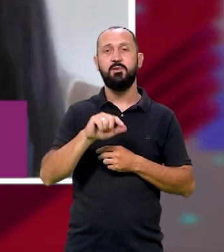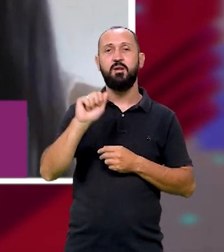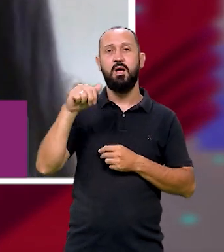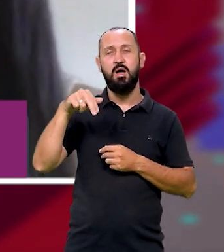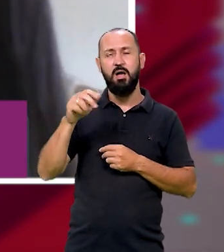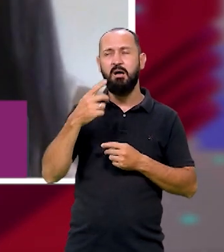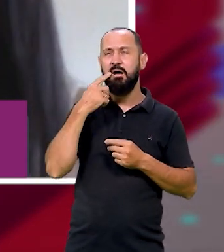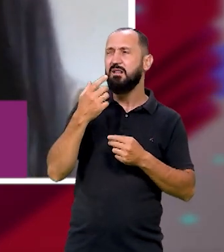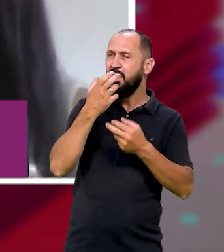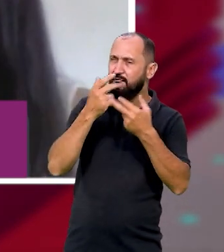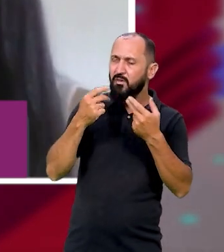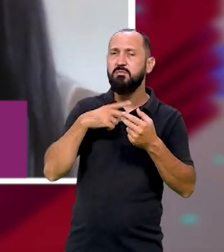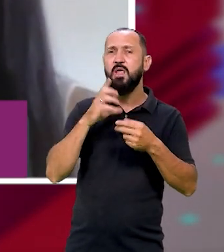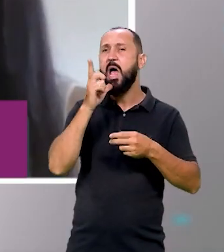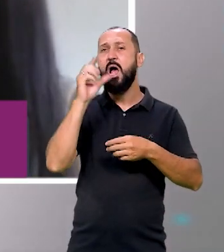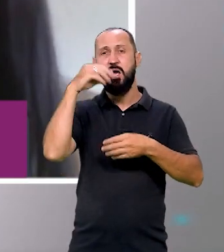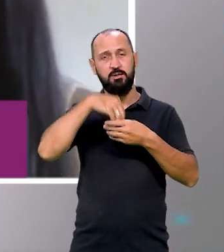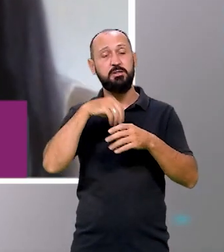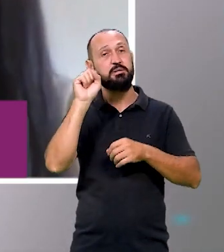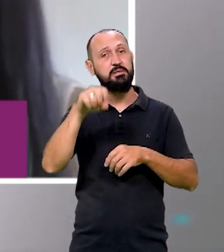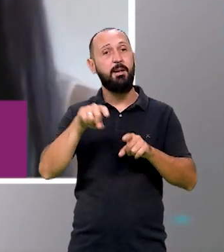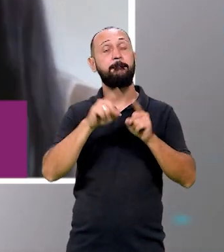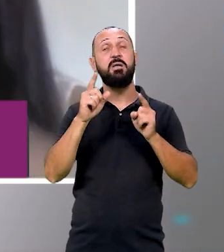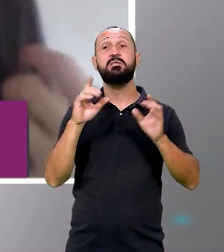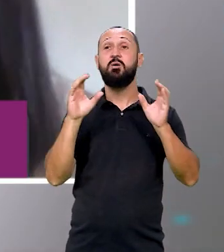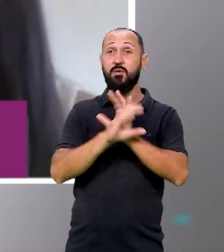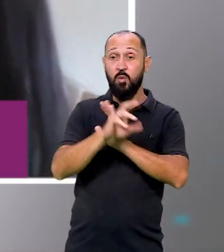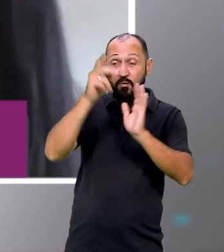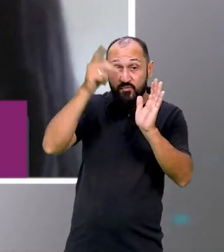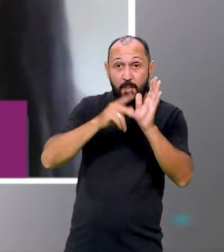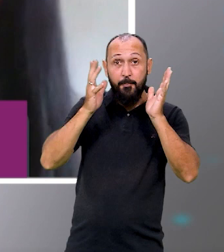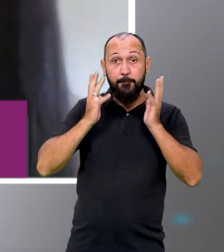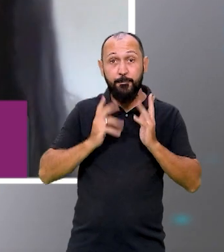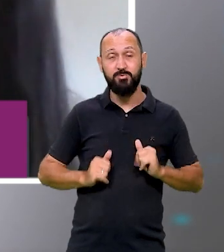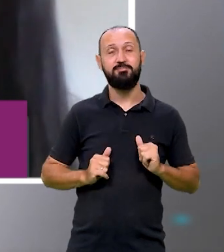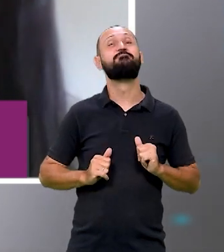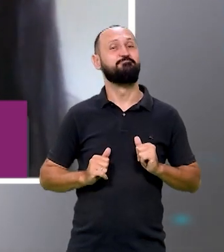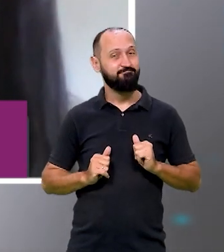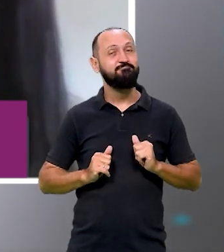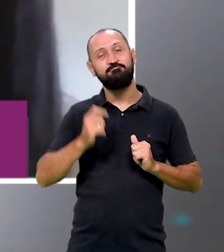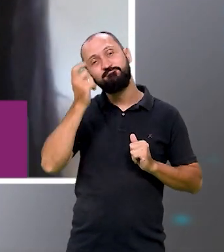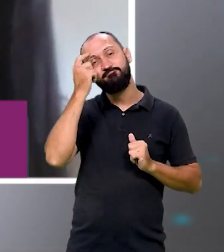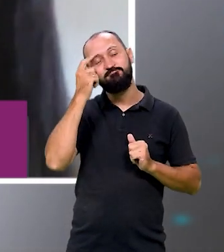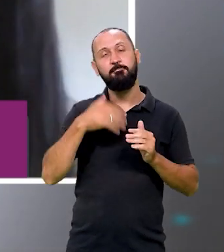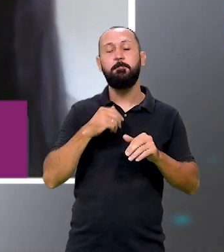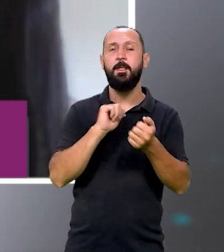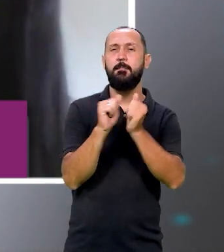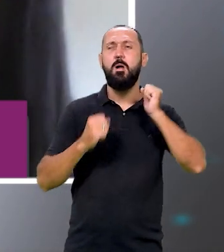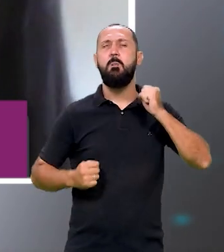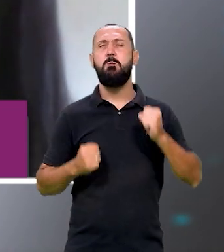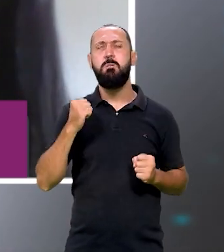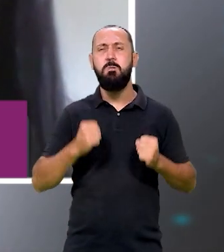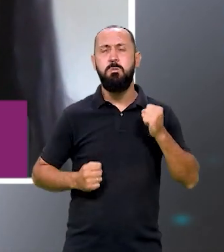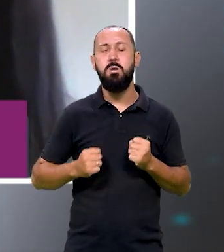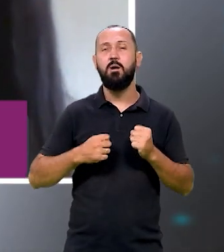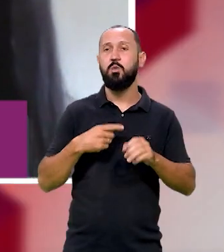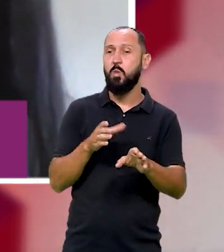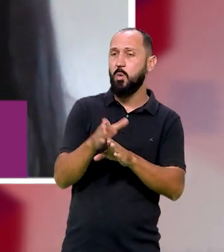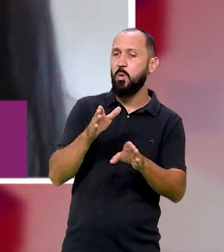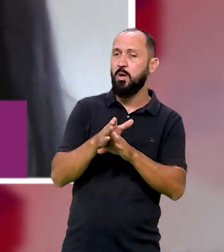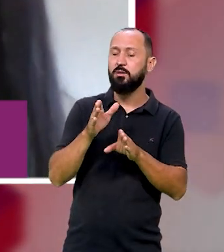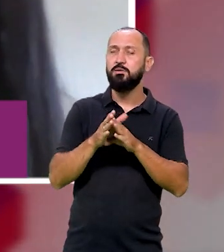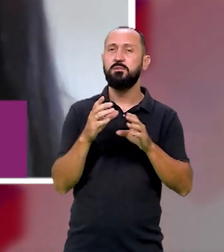água, Ana, verdura, fruta, tem água? Tem, mas é água pura mesmo. Tá? E quando a gente pensa também durante o exercício, né, Lívia, eu